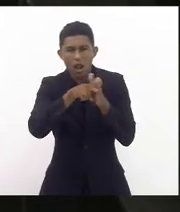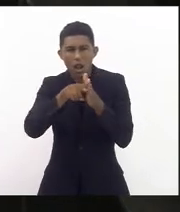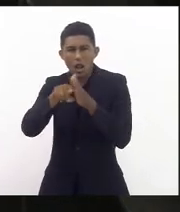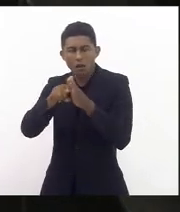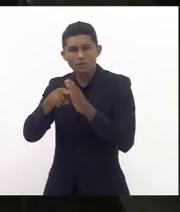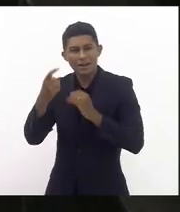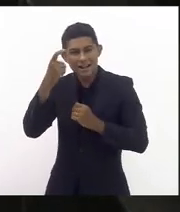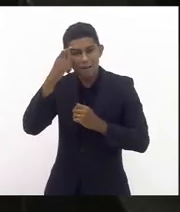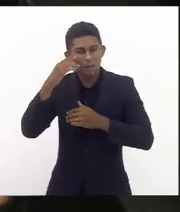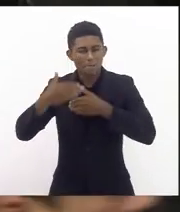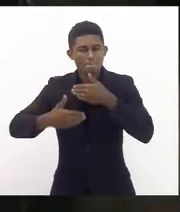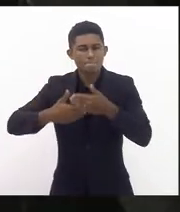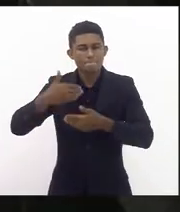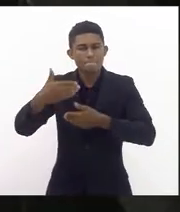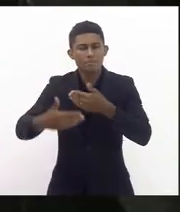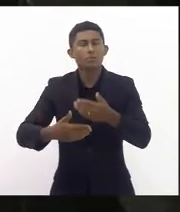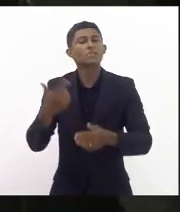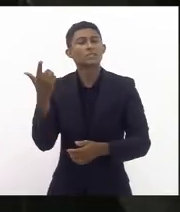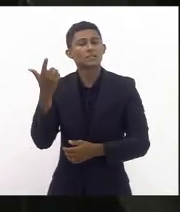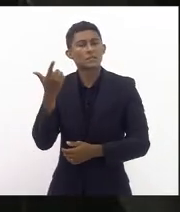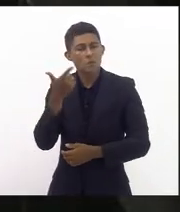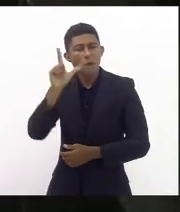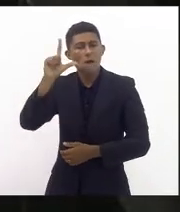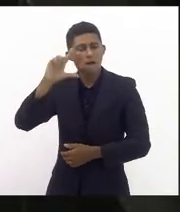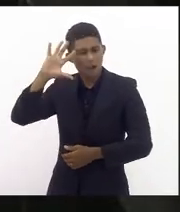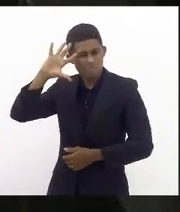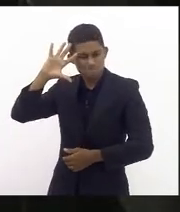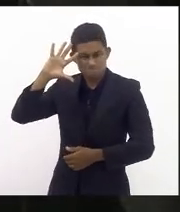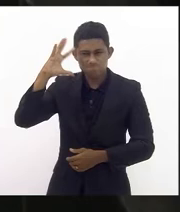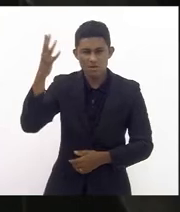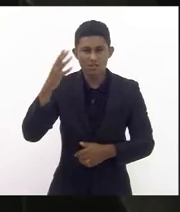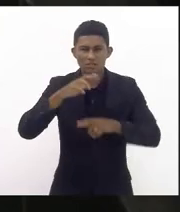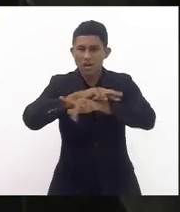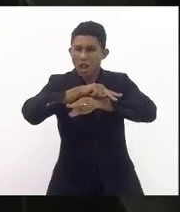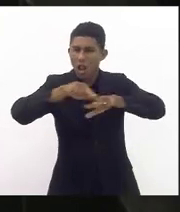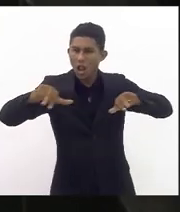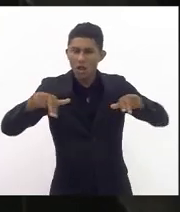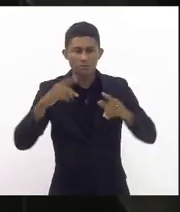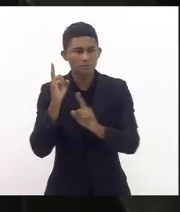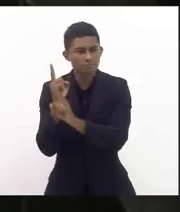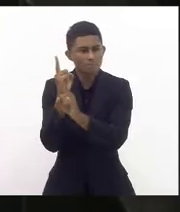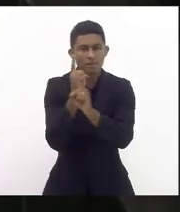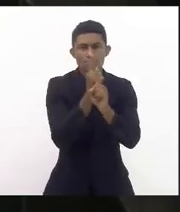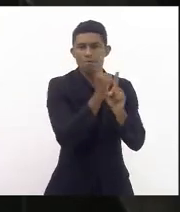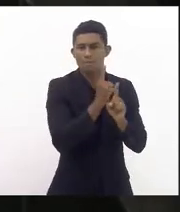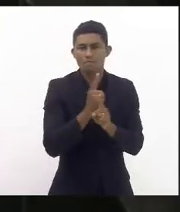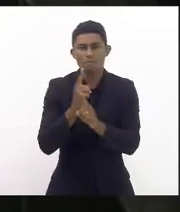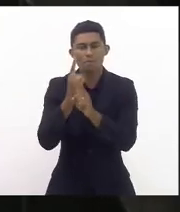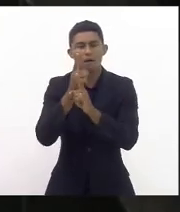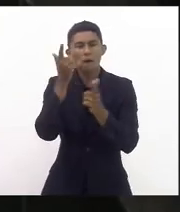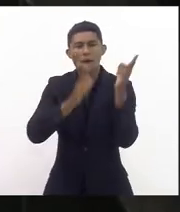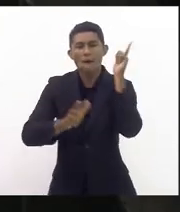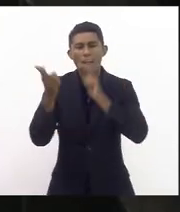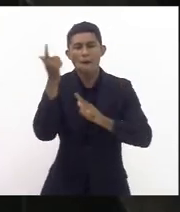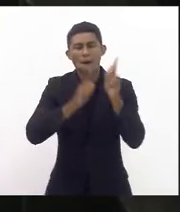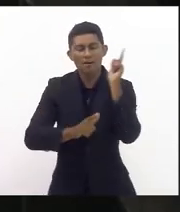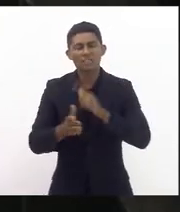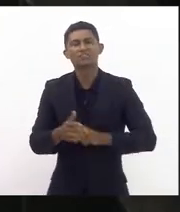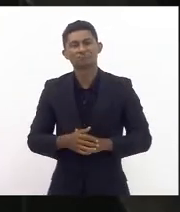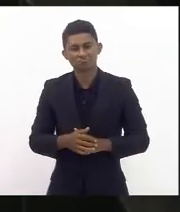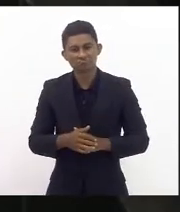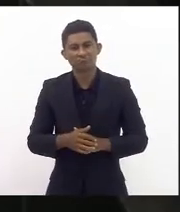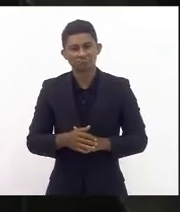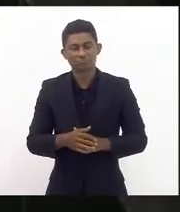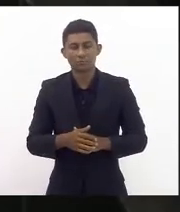Rocha, provocou resultados muito concretos, enquanto ainda estava em funcionamento. Resultados concretos, com